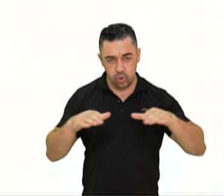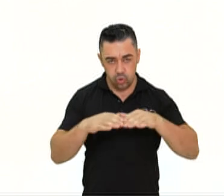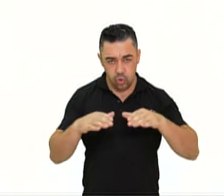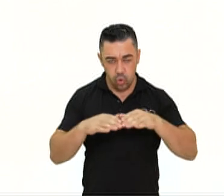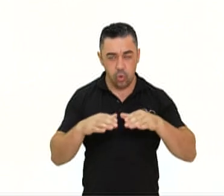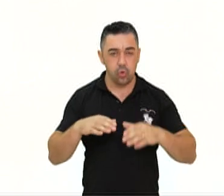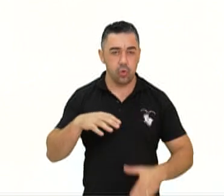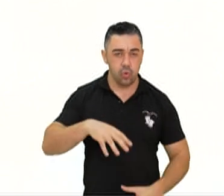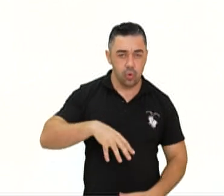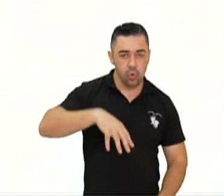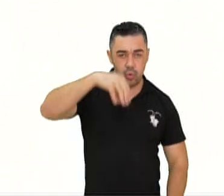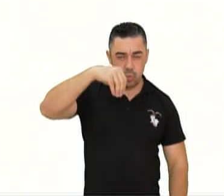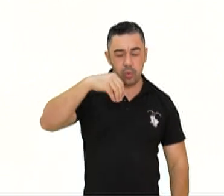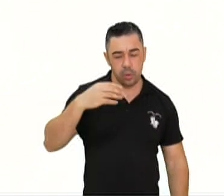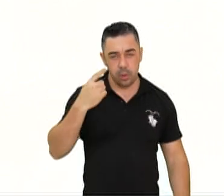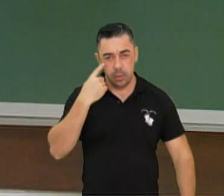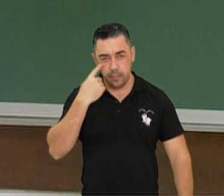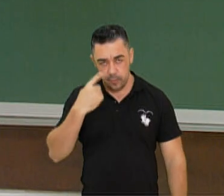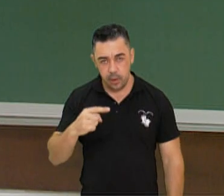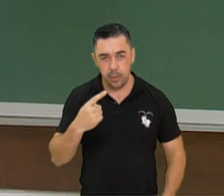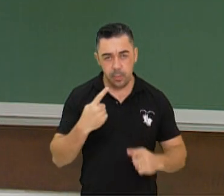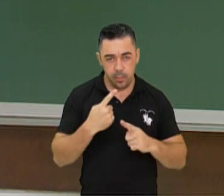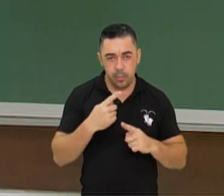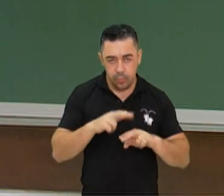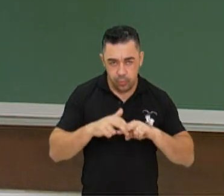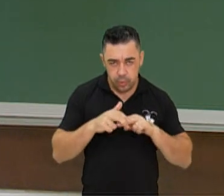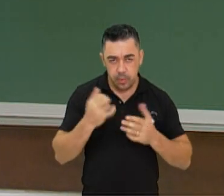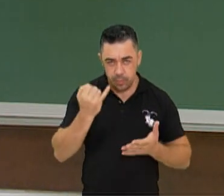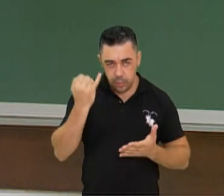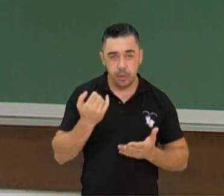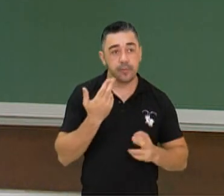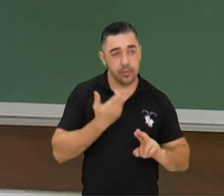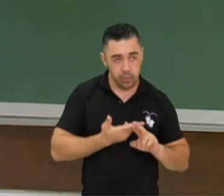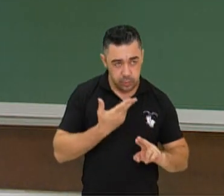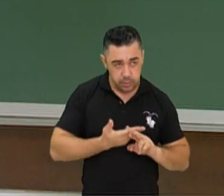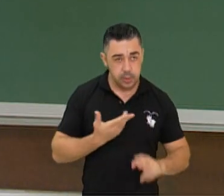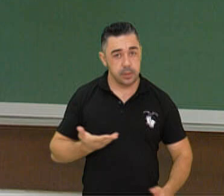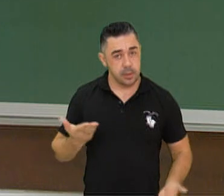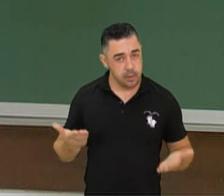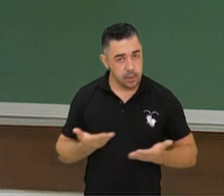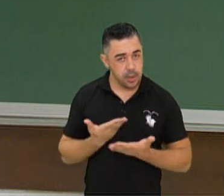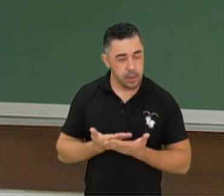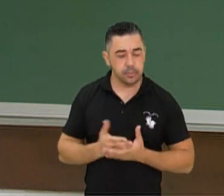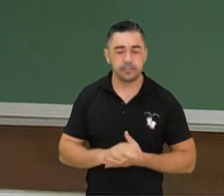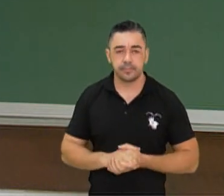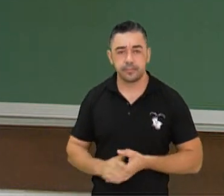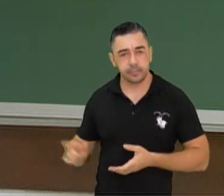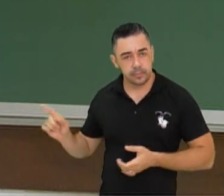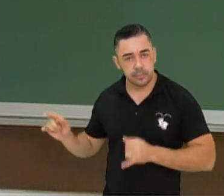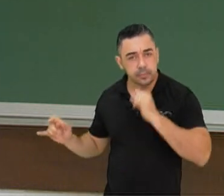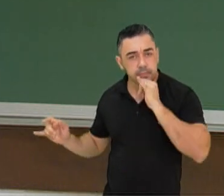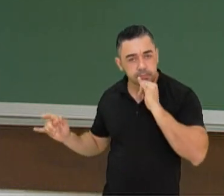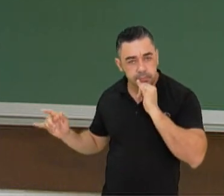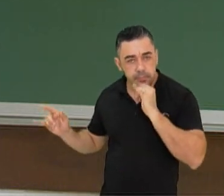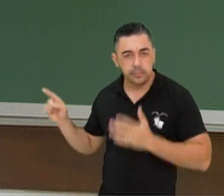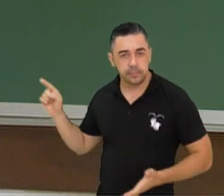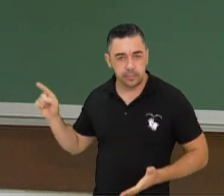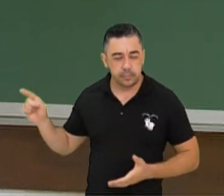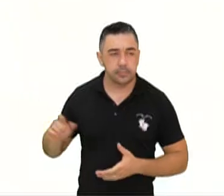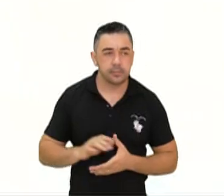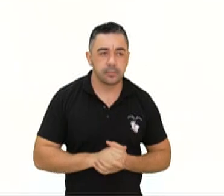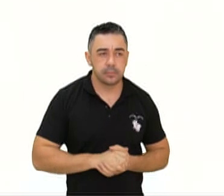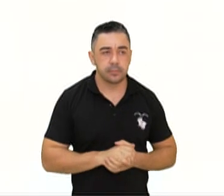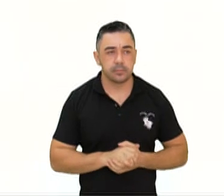Por isso que foi importante aí relembrar o conteúdo que também será usado nesta aula. Então, já vamos começar com um